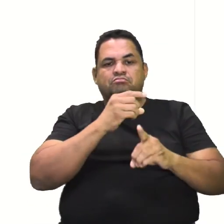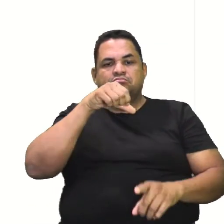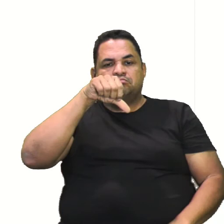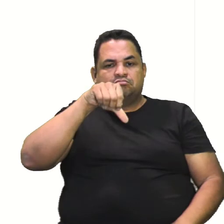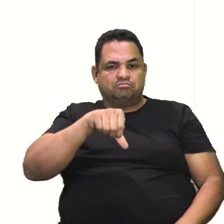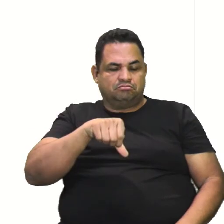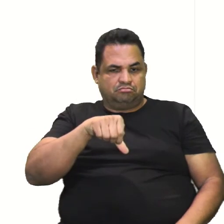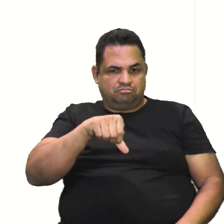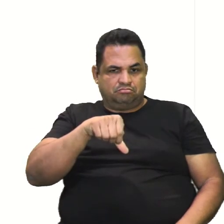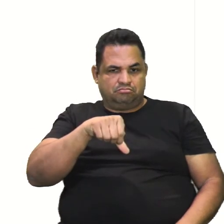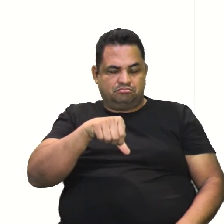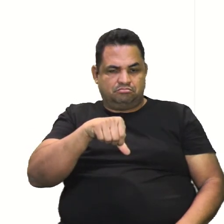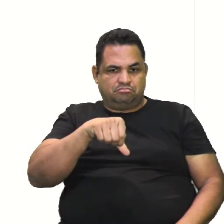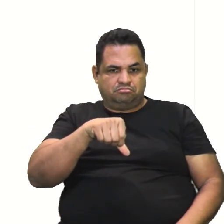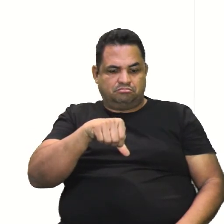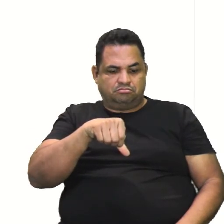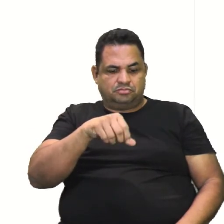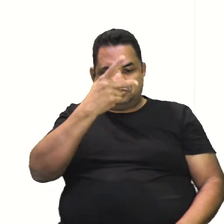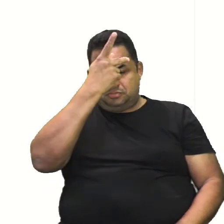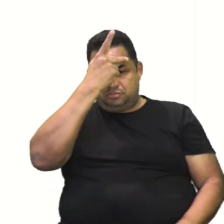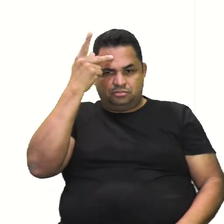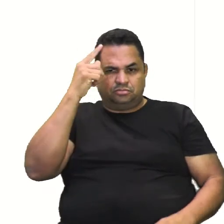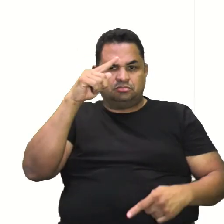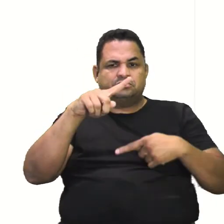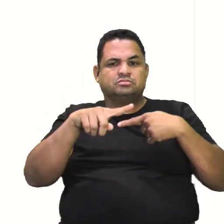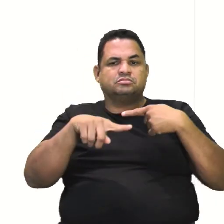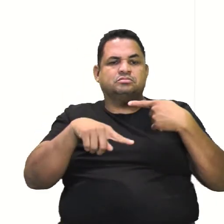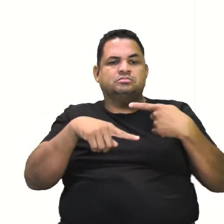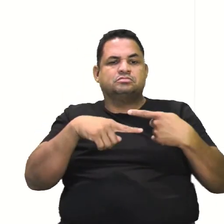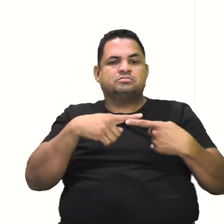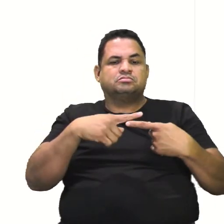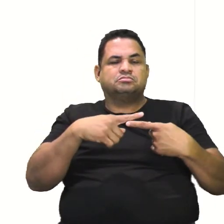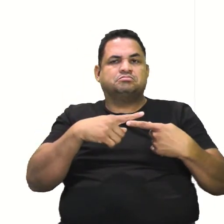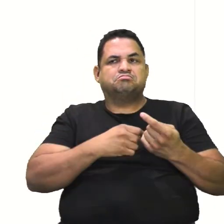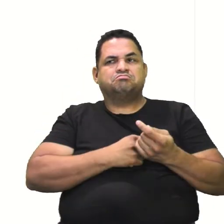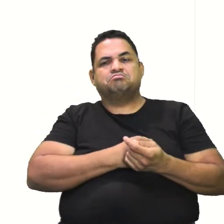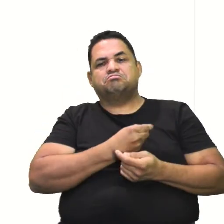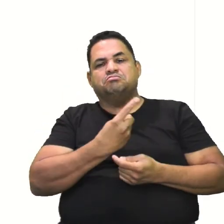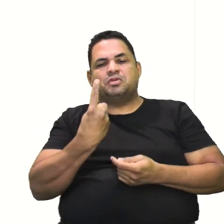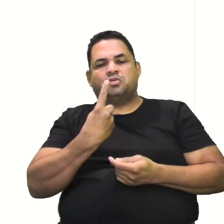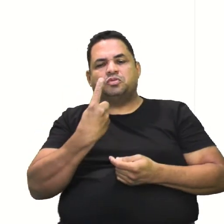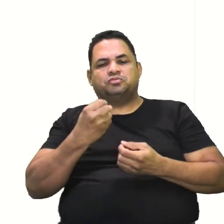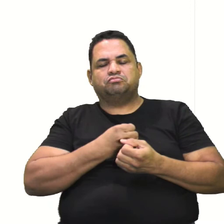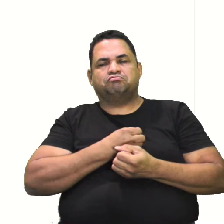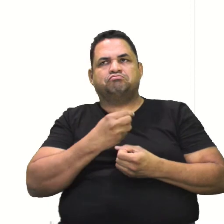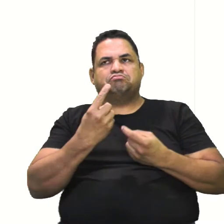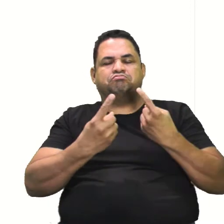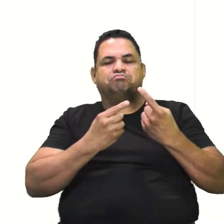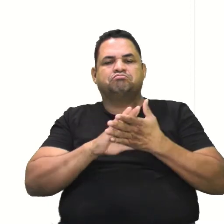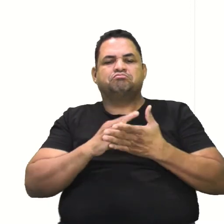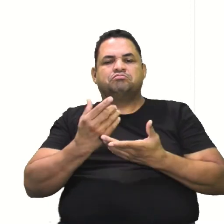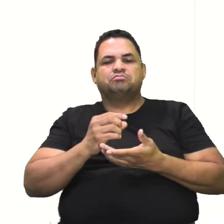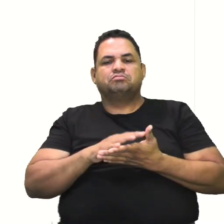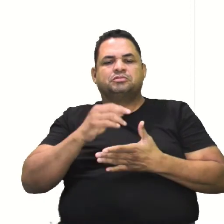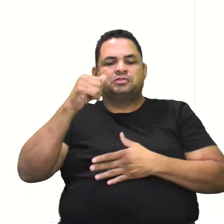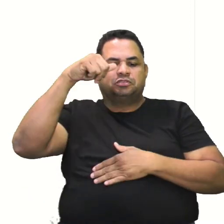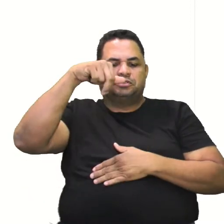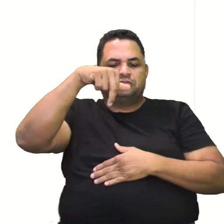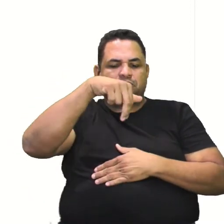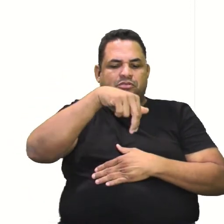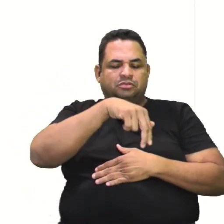encontrei 9 passageiros. Depois de alguns minutos, desceram